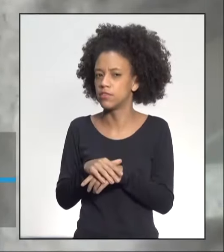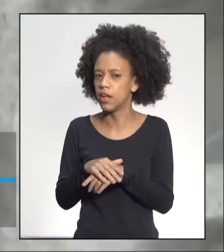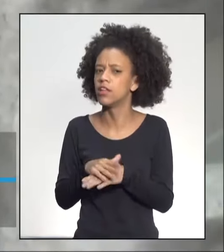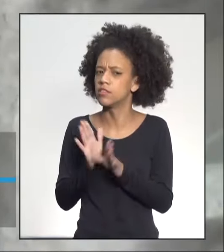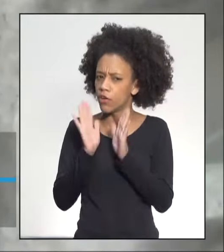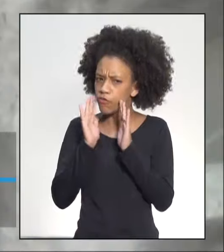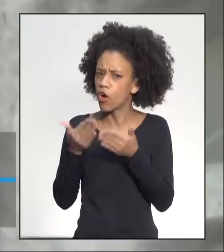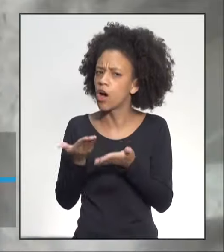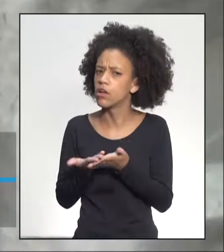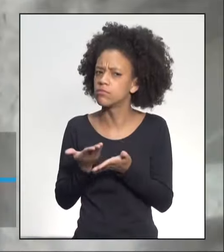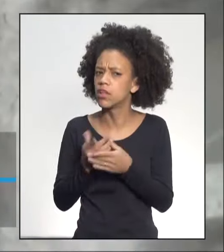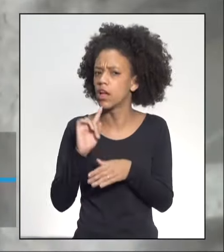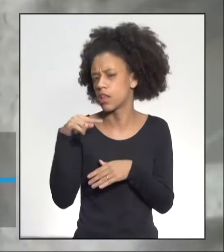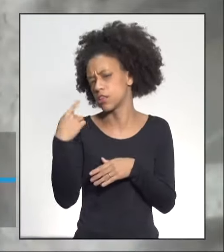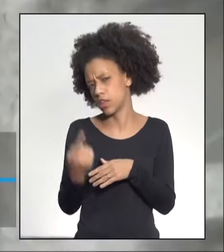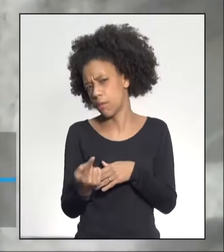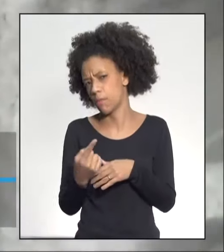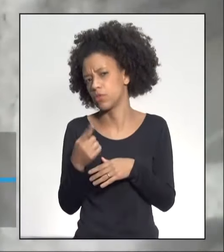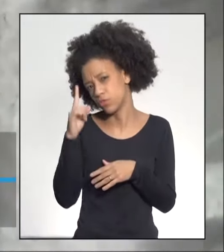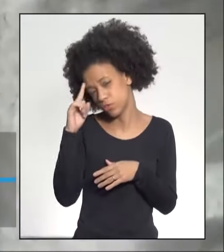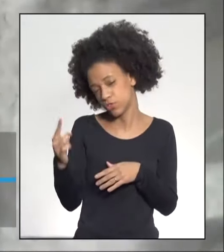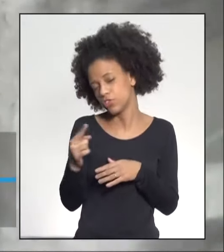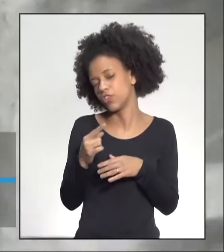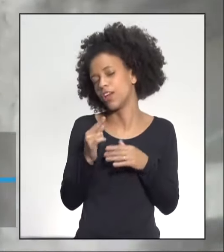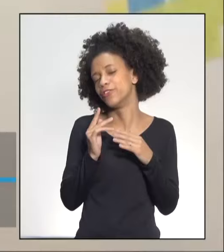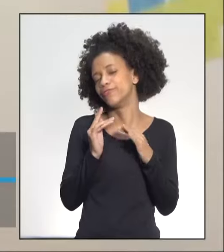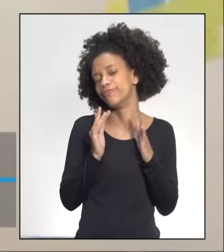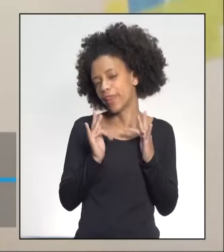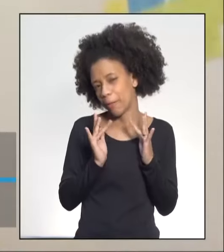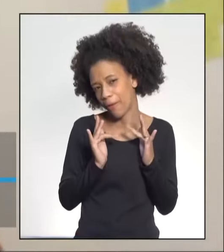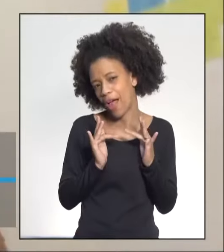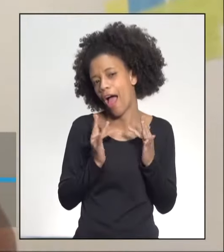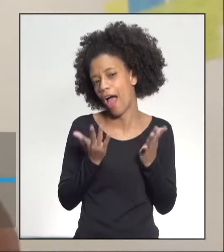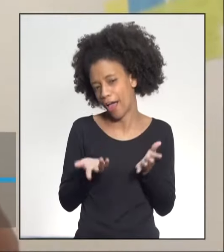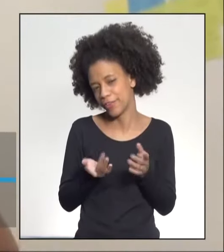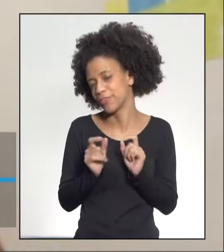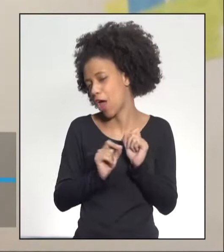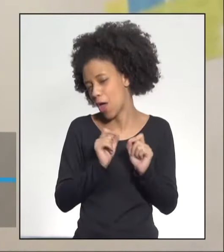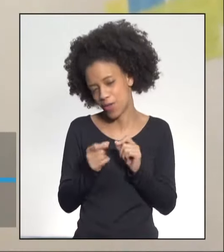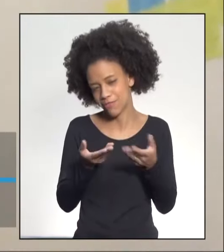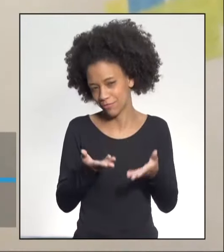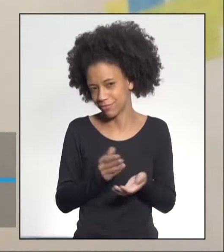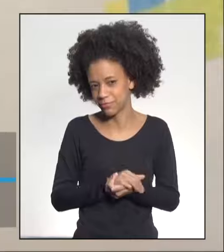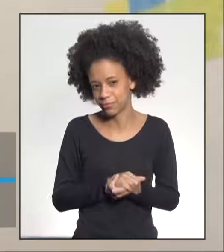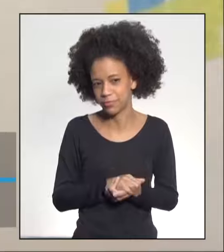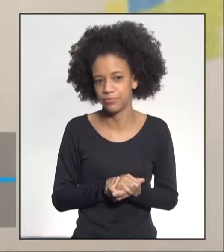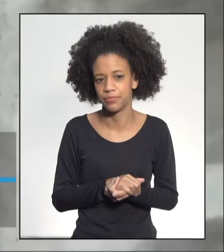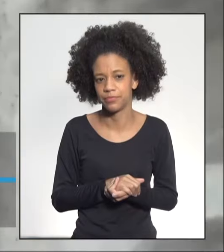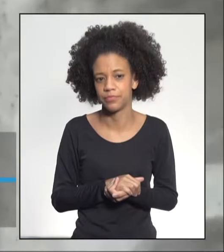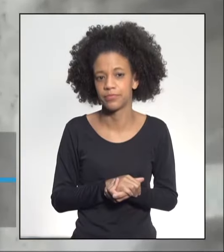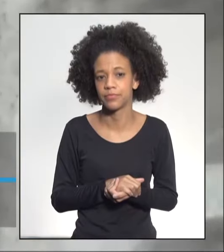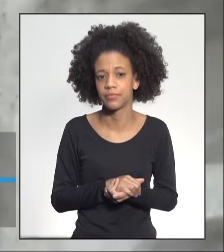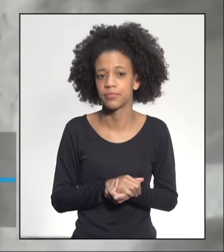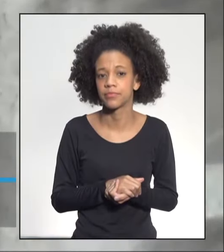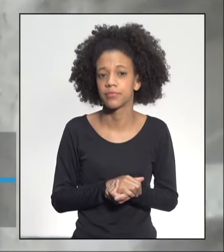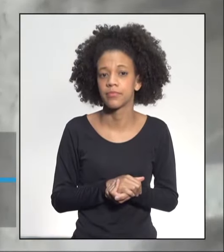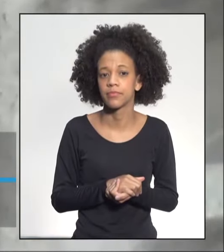na aula, né? Depois, a gente pensa no dia dos namorados, coisas assim, tá? Mas, assim,